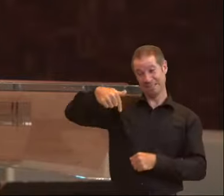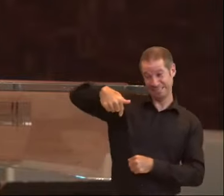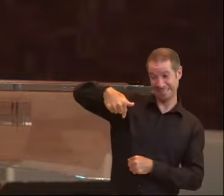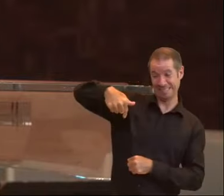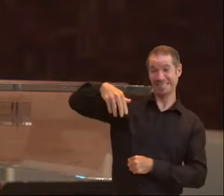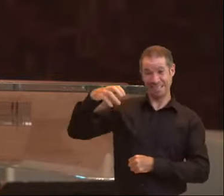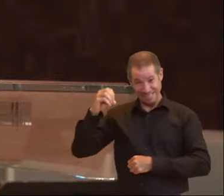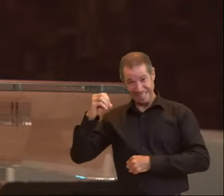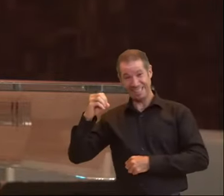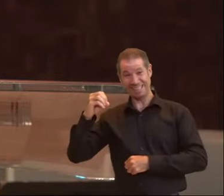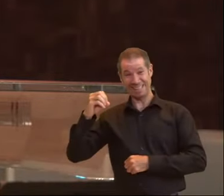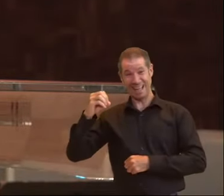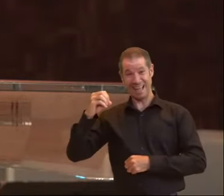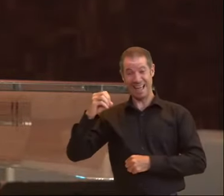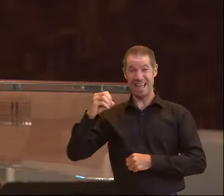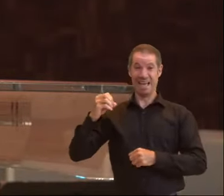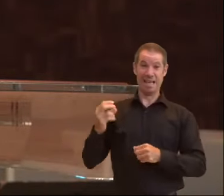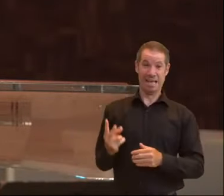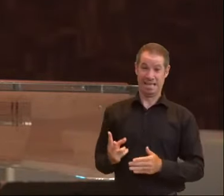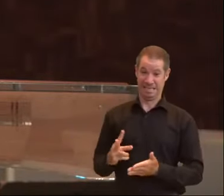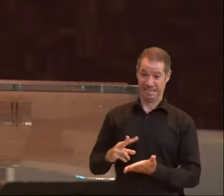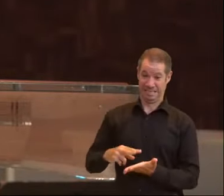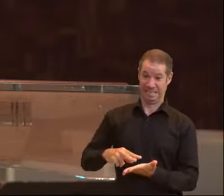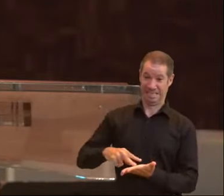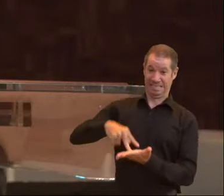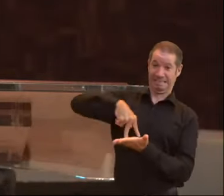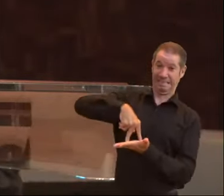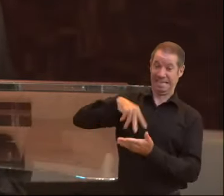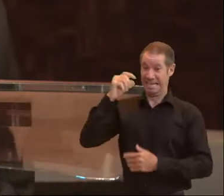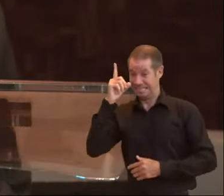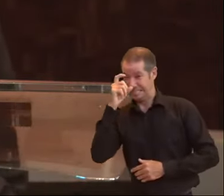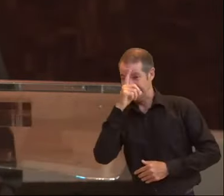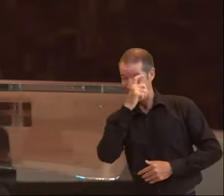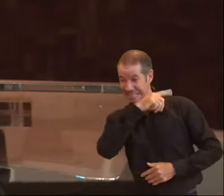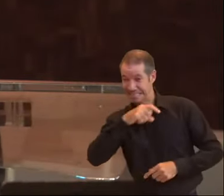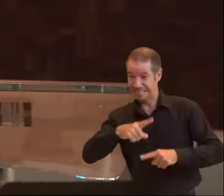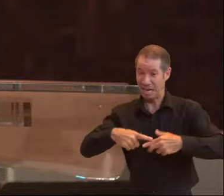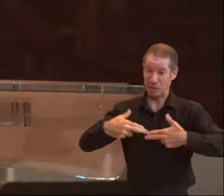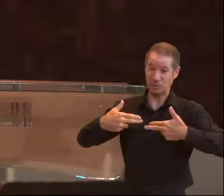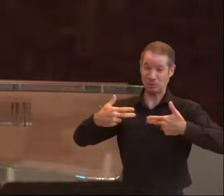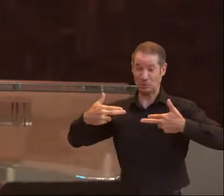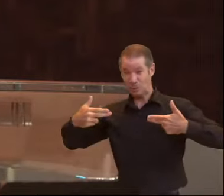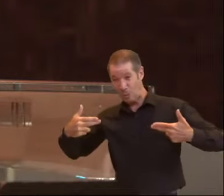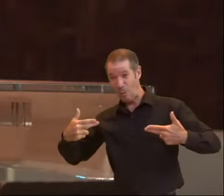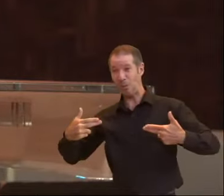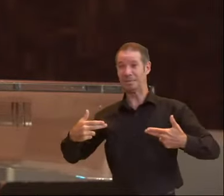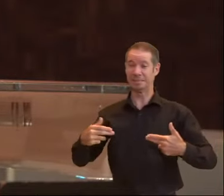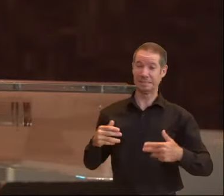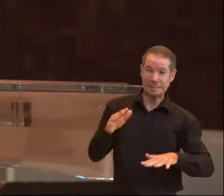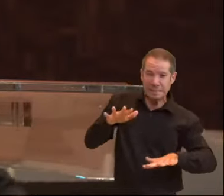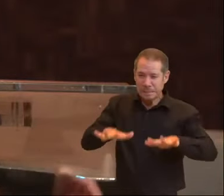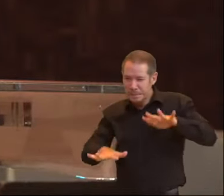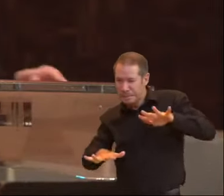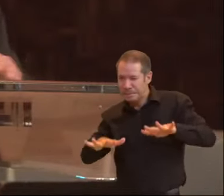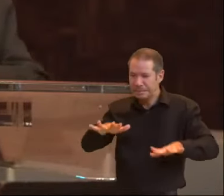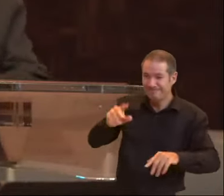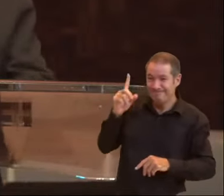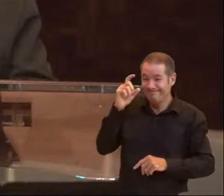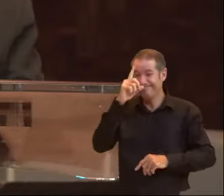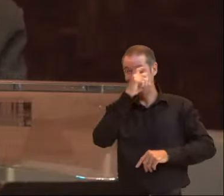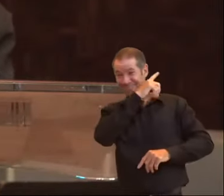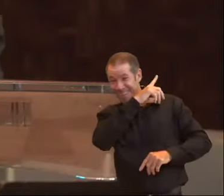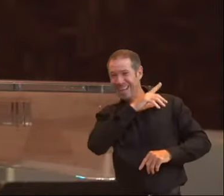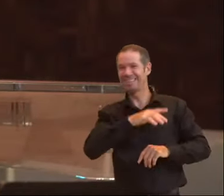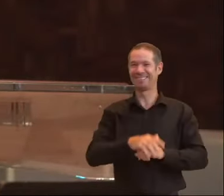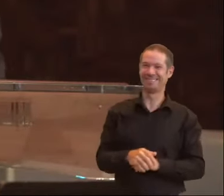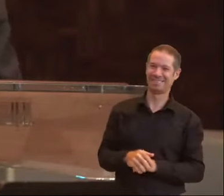70, 70 levantar e já não consegue muito. As coisas vão ficando meio difíceis, né?